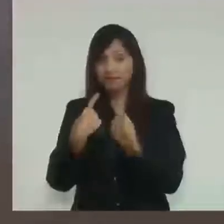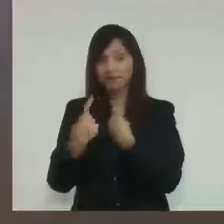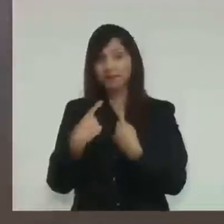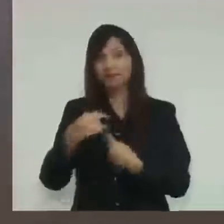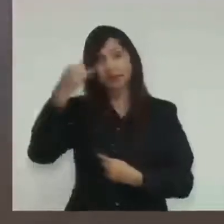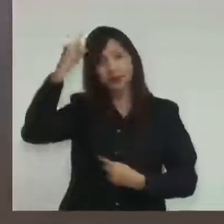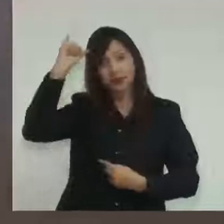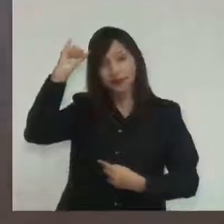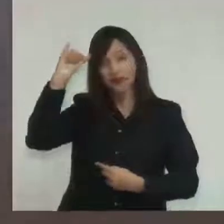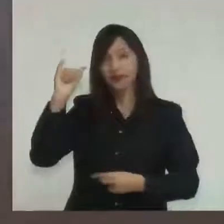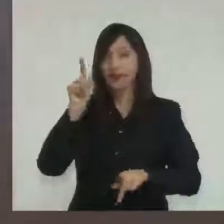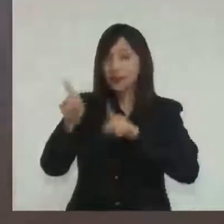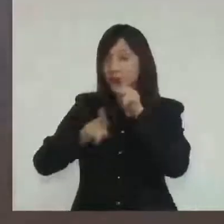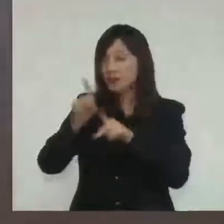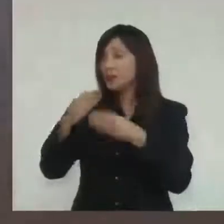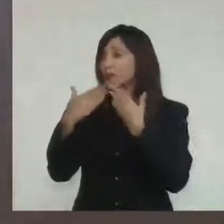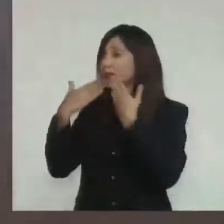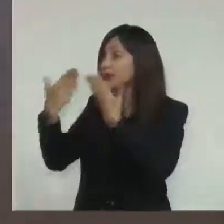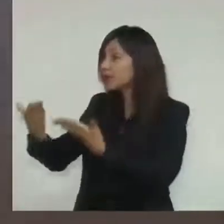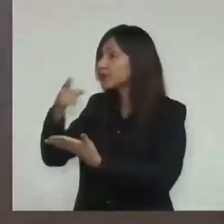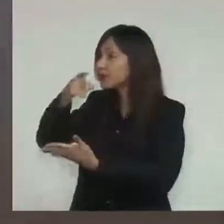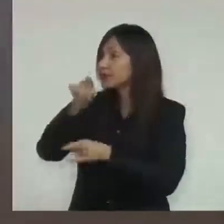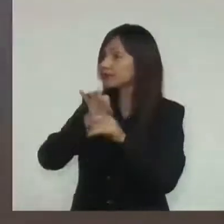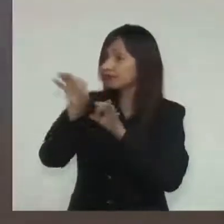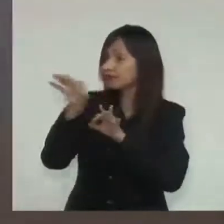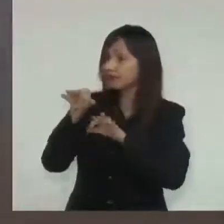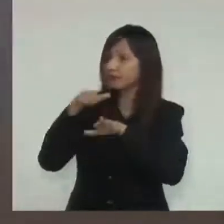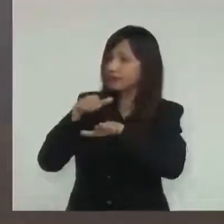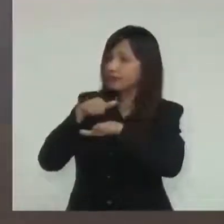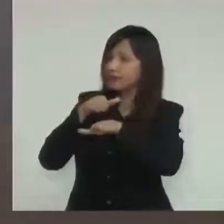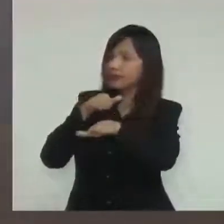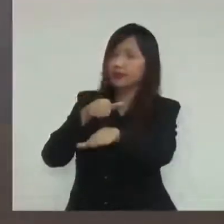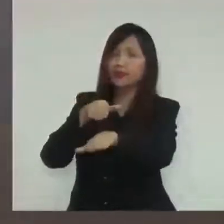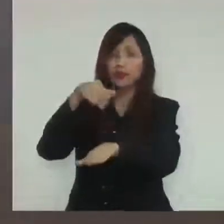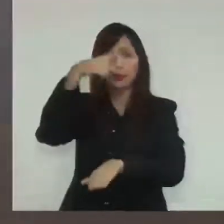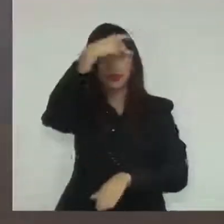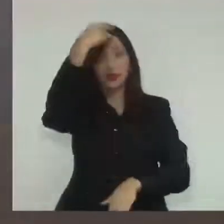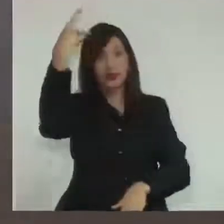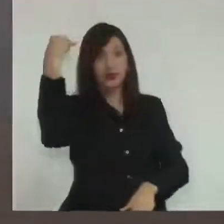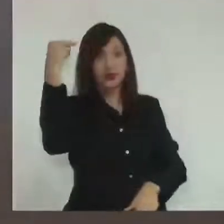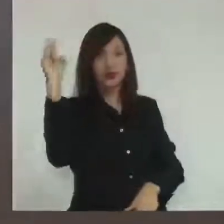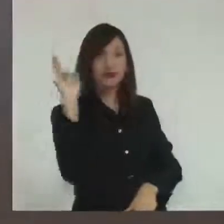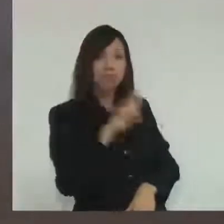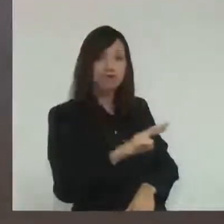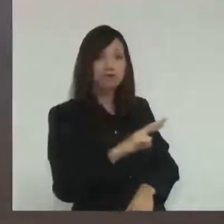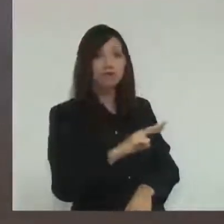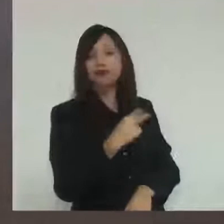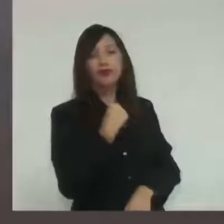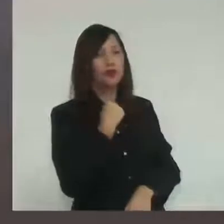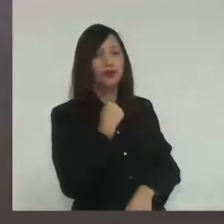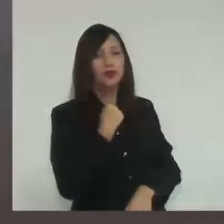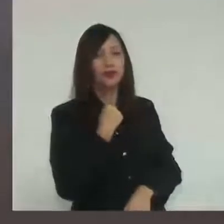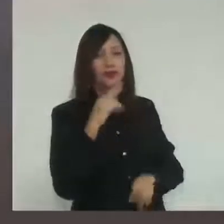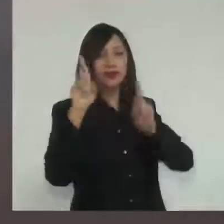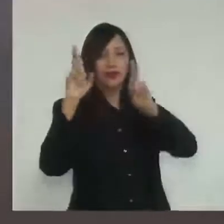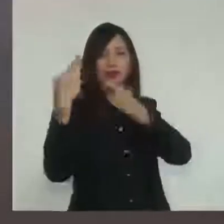governo municipal corrigir o problema daquele trânsito ali, o que a prefeitura fala? Não pode porque é do